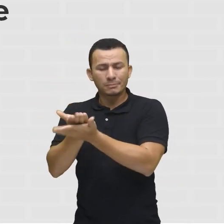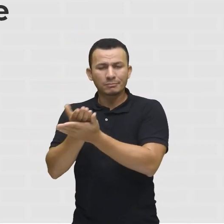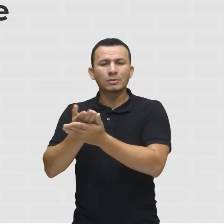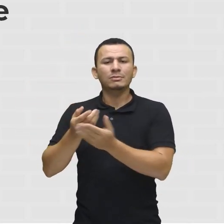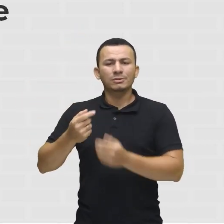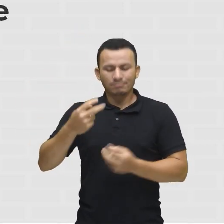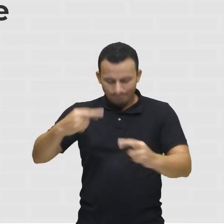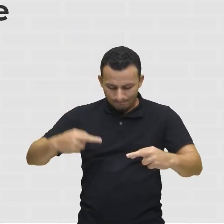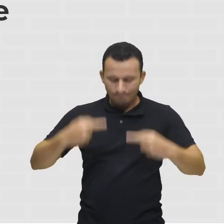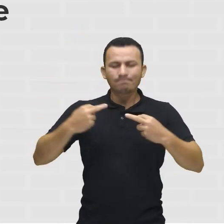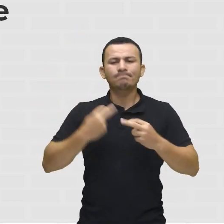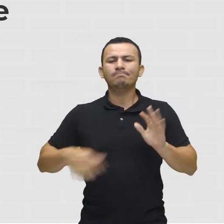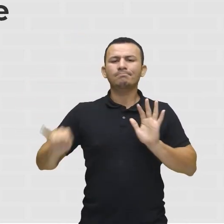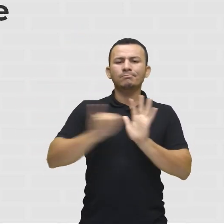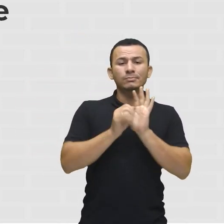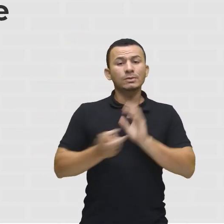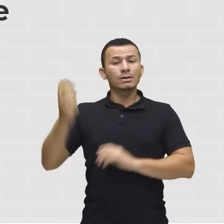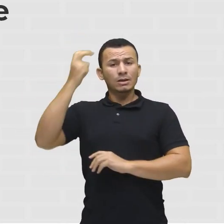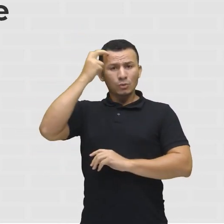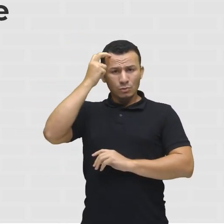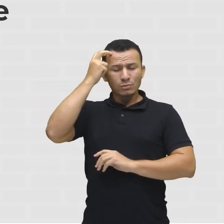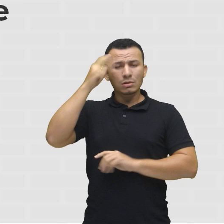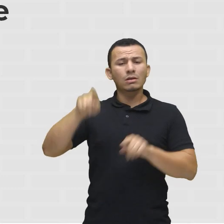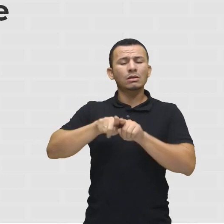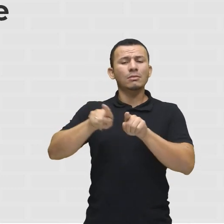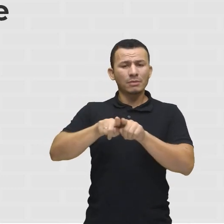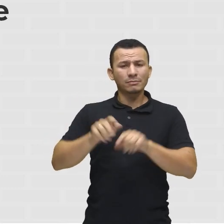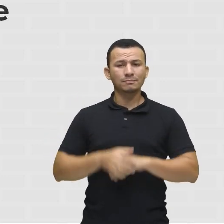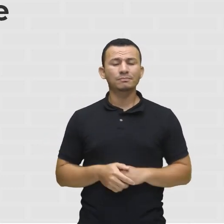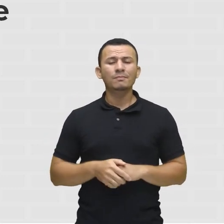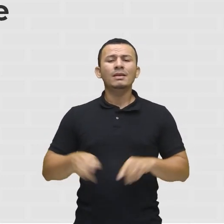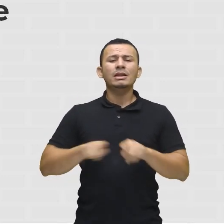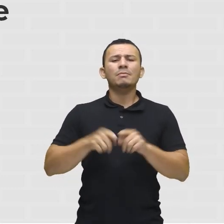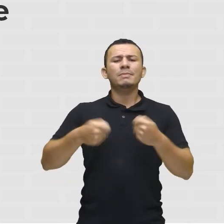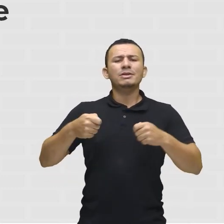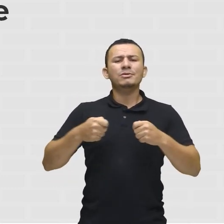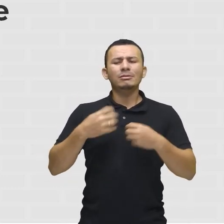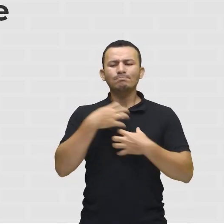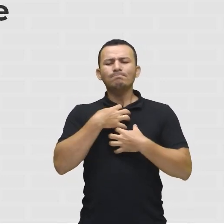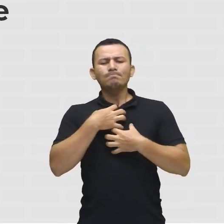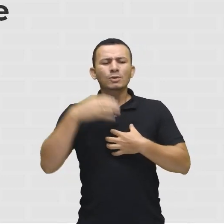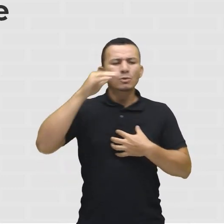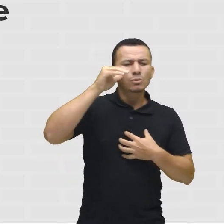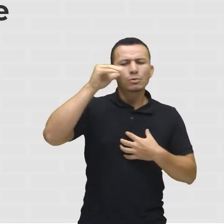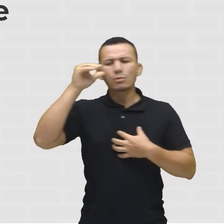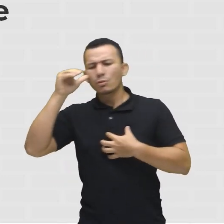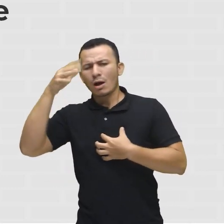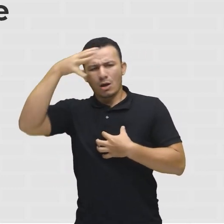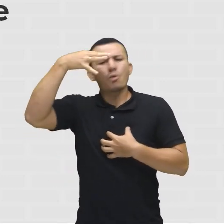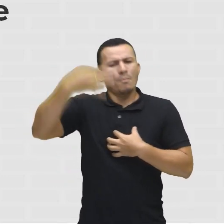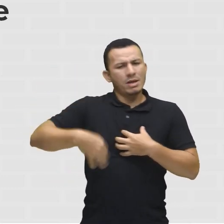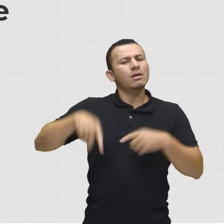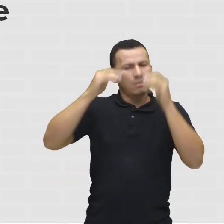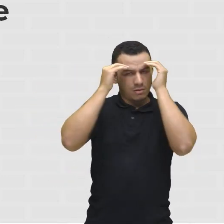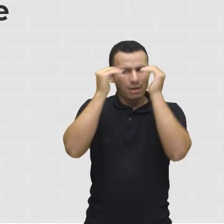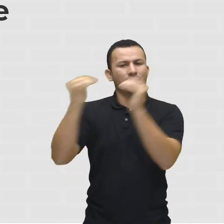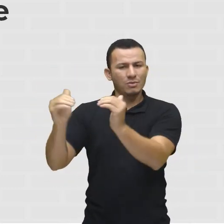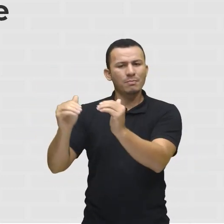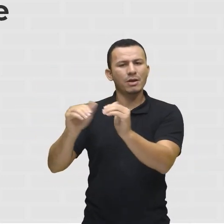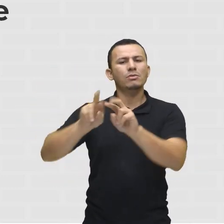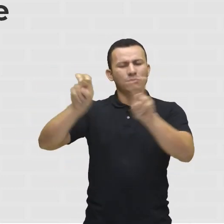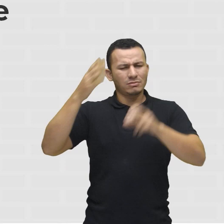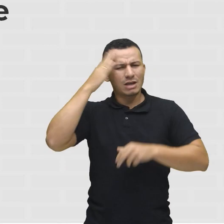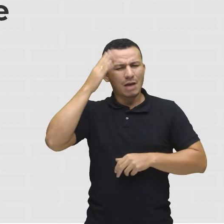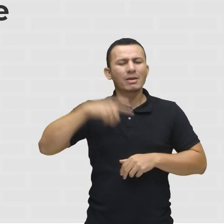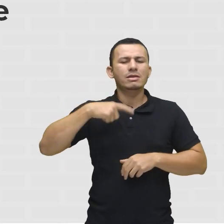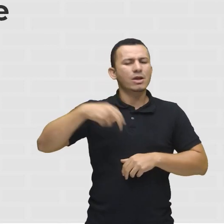identidade individual e cultural e demonstrar curiosidade, compreensão e respeito com diferentes